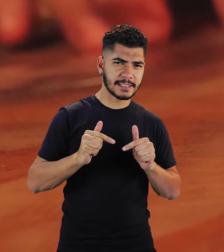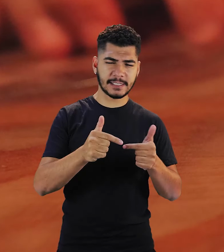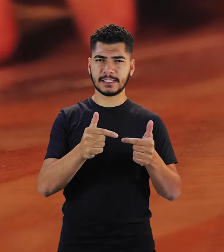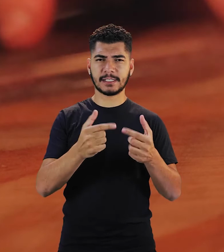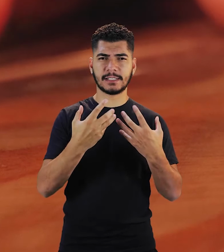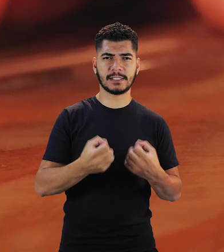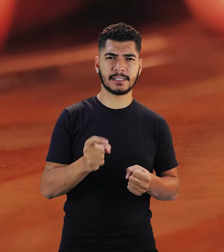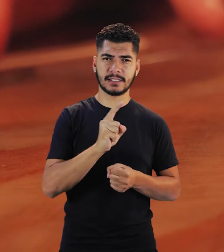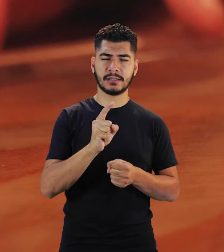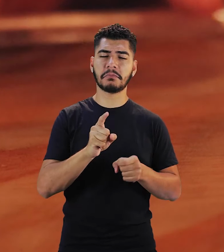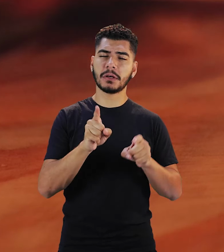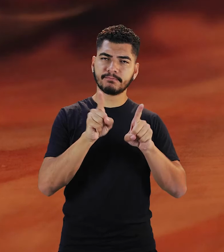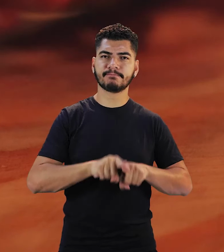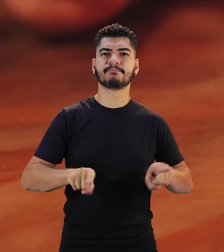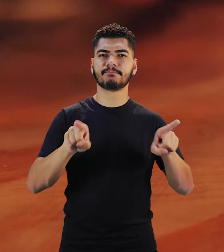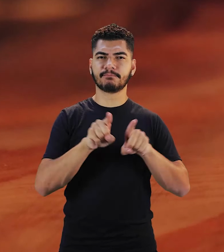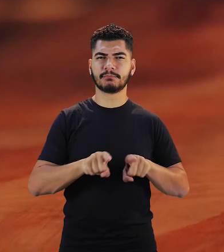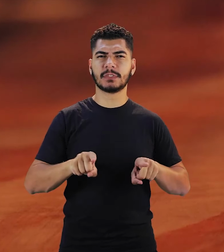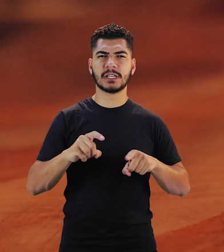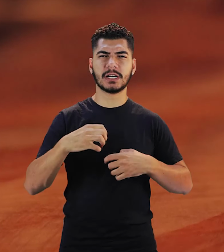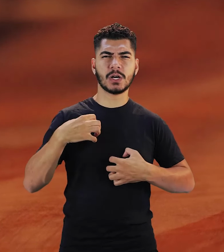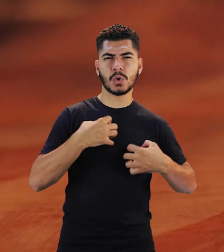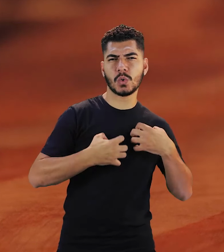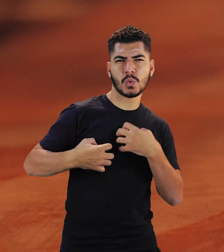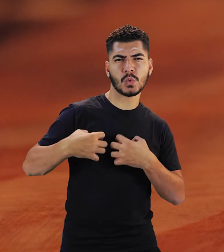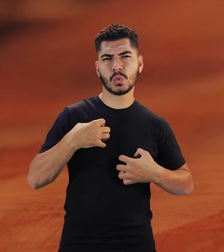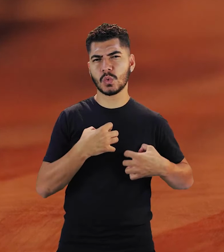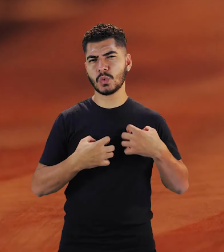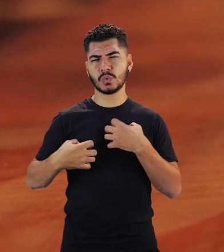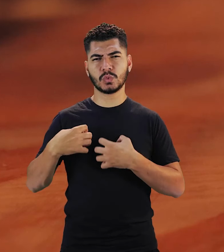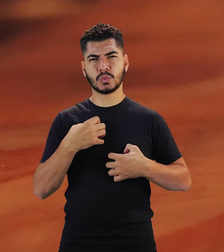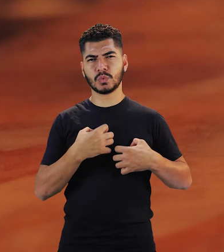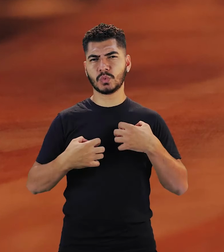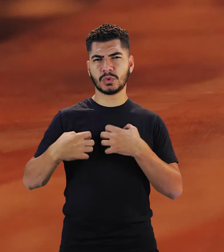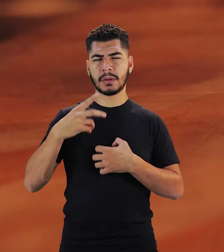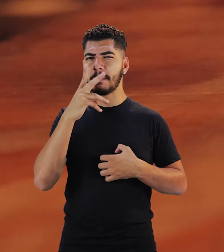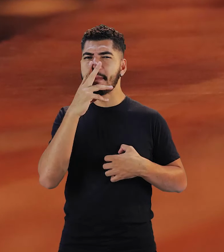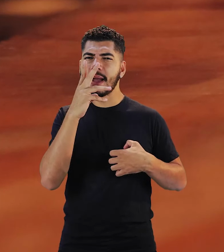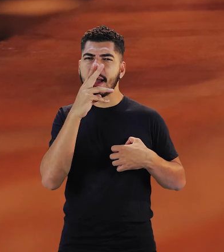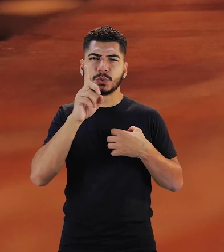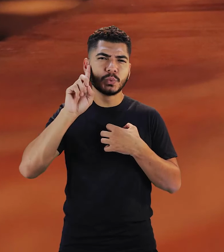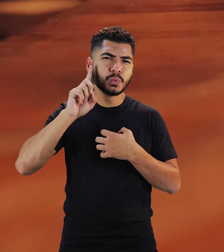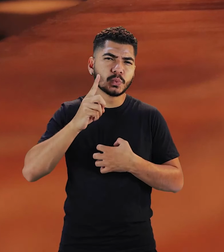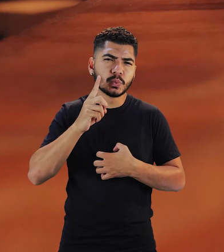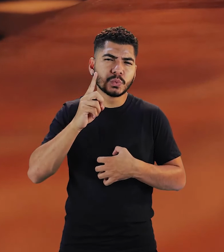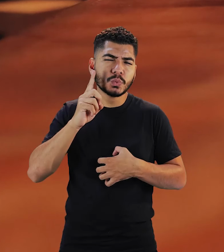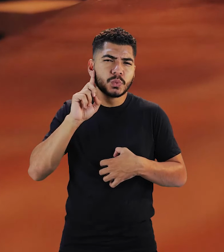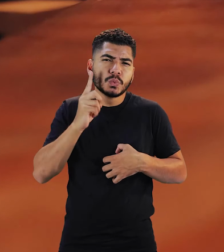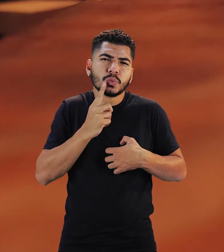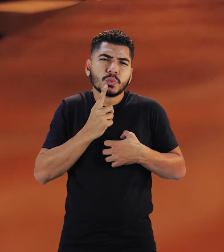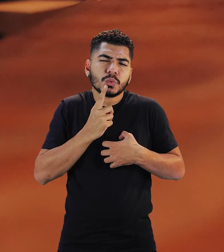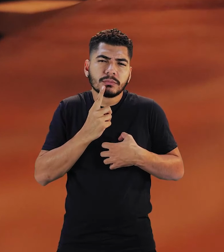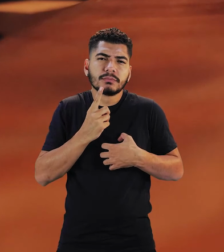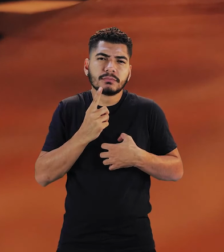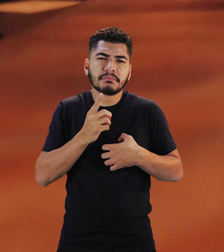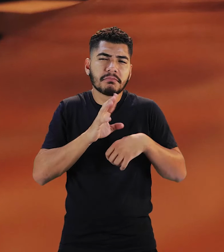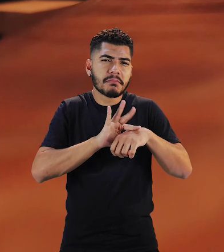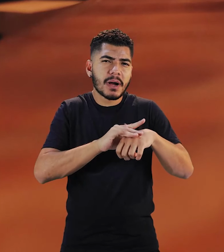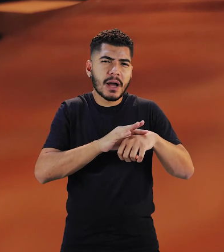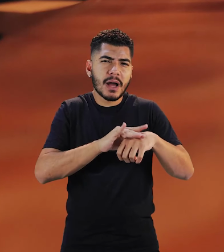entretanto, continuava nele como uma angústia surda. De certa forma, tinha o sentimento de que a peste terminara